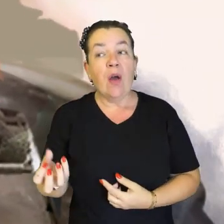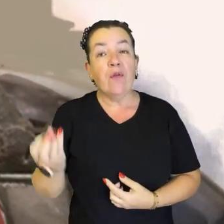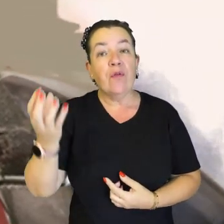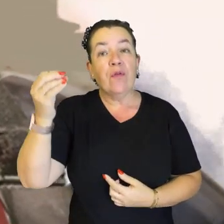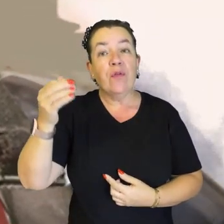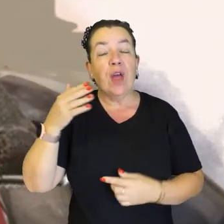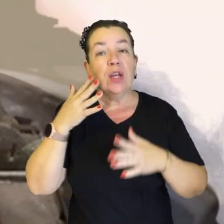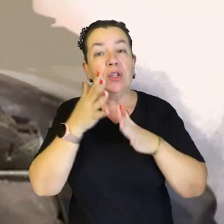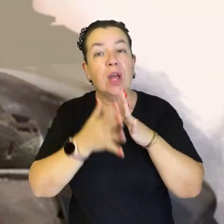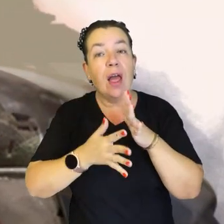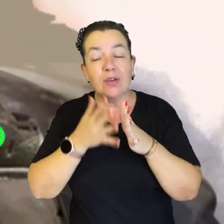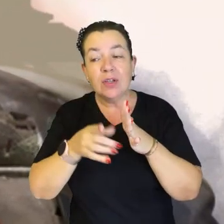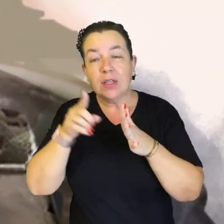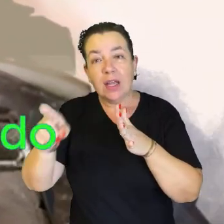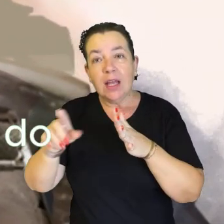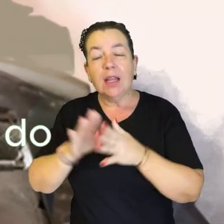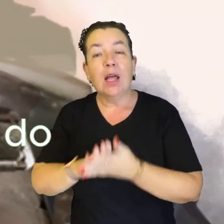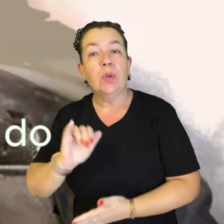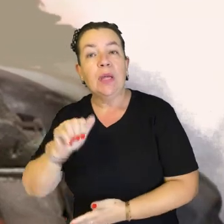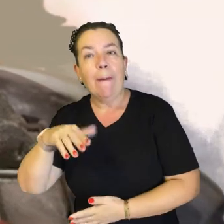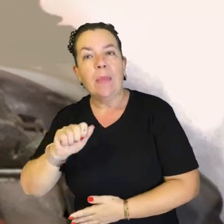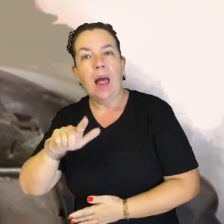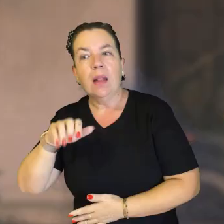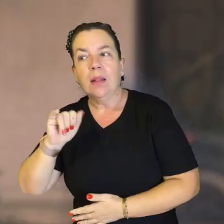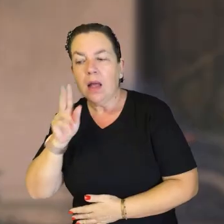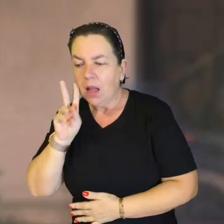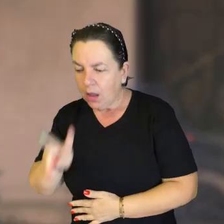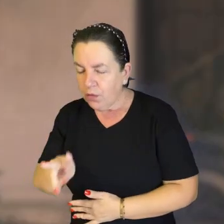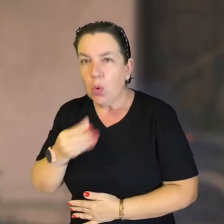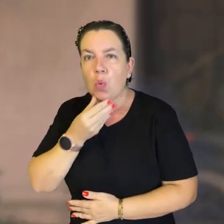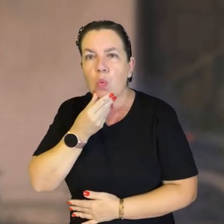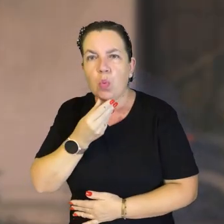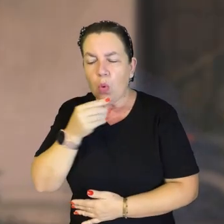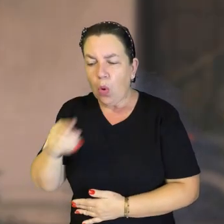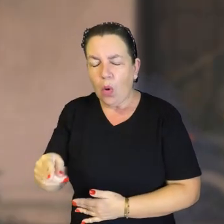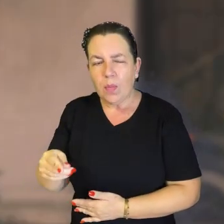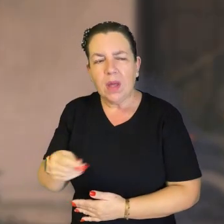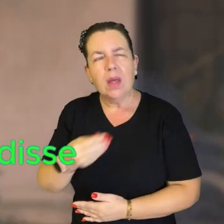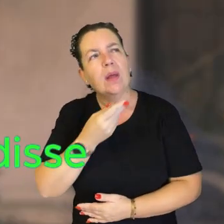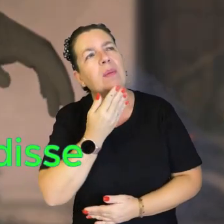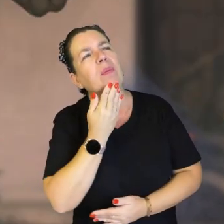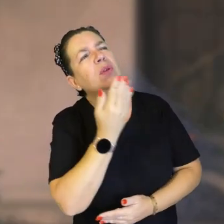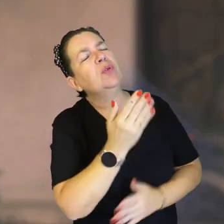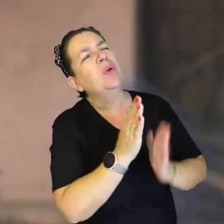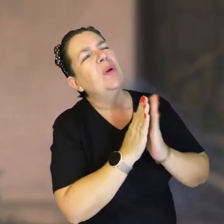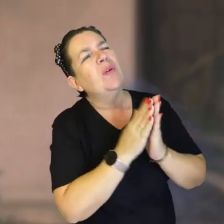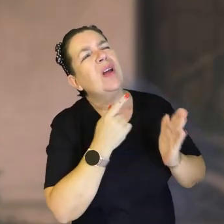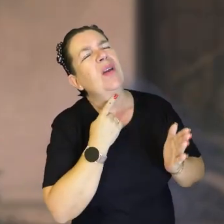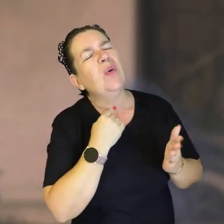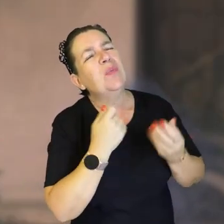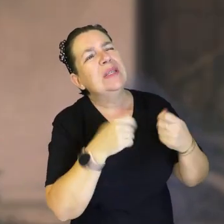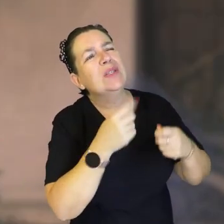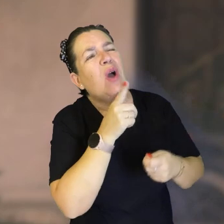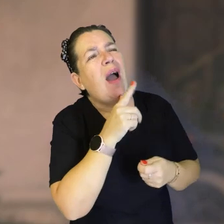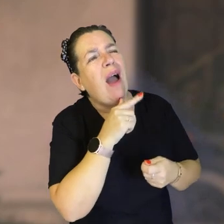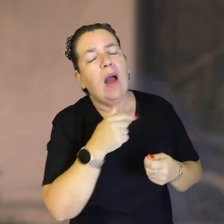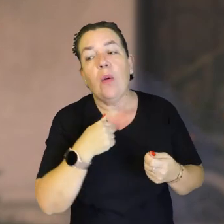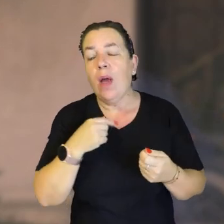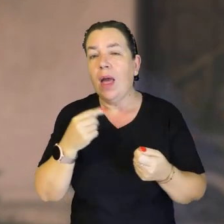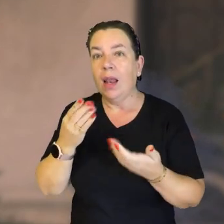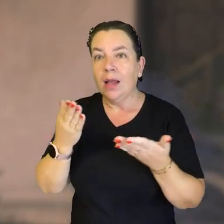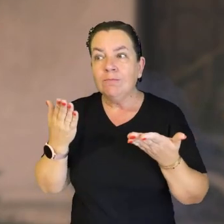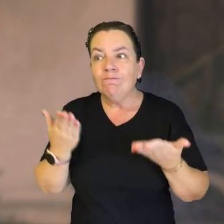dia, durante uma viagem de trem ao noviciado do Himalaia, ela se deparou com um irmão de rua que lhe disse: "Tenho sede." A